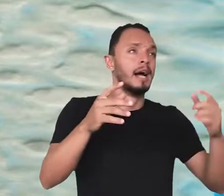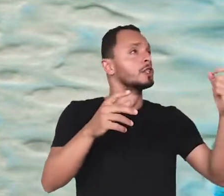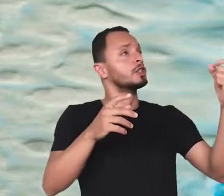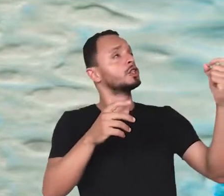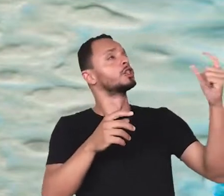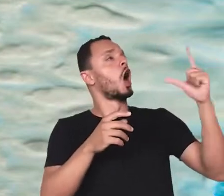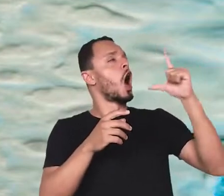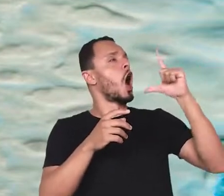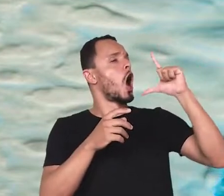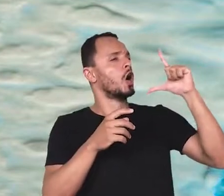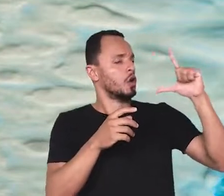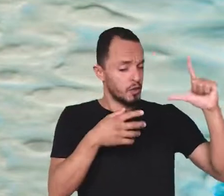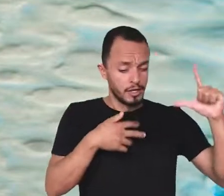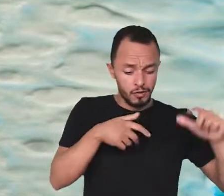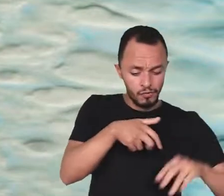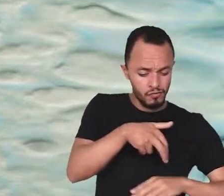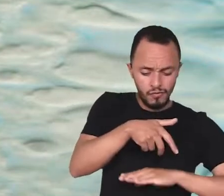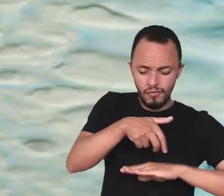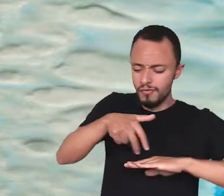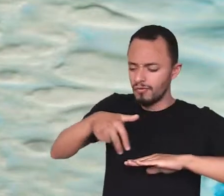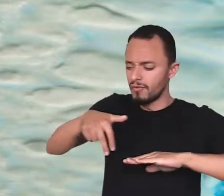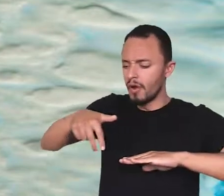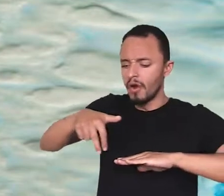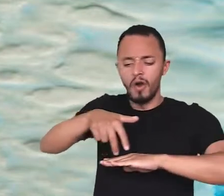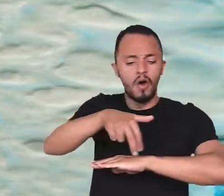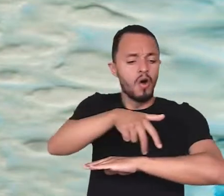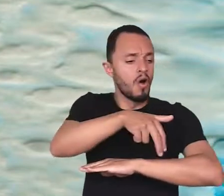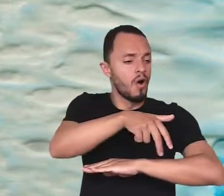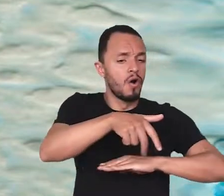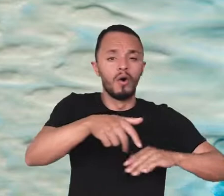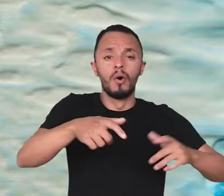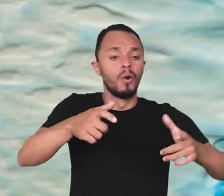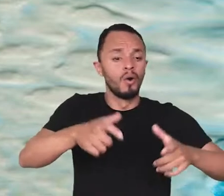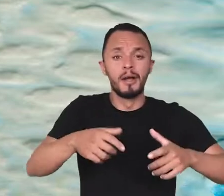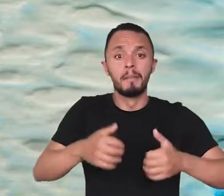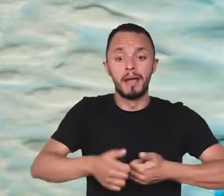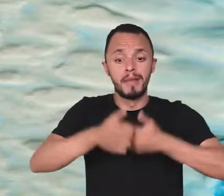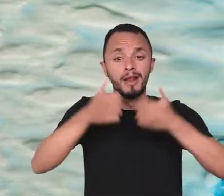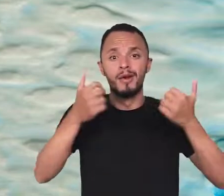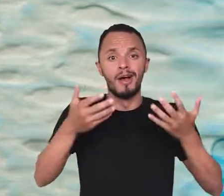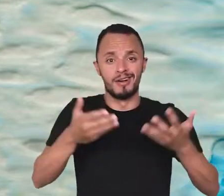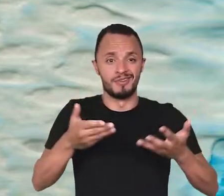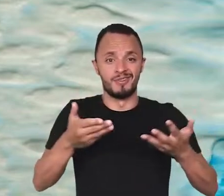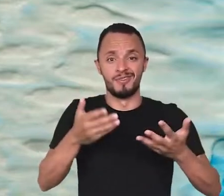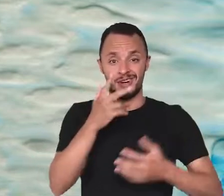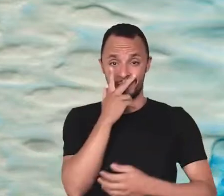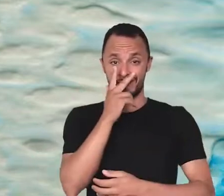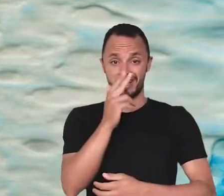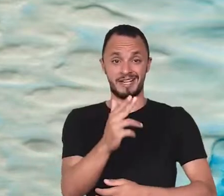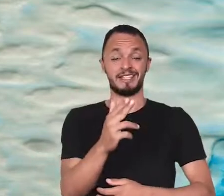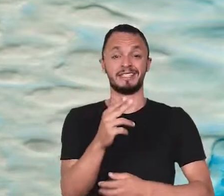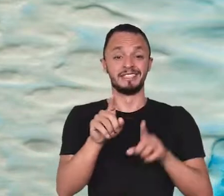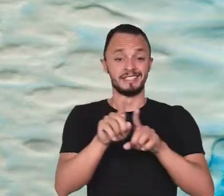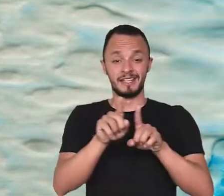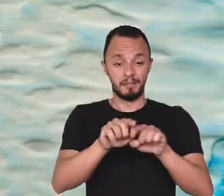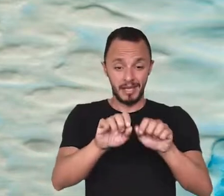pele. Meus pés me levam para onde eu quero. Mas agora me parece que eles caminham melhor sobre a areia.